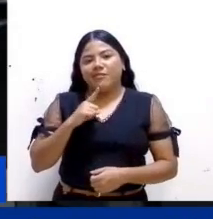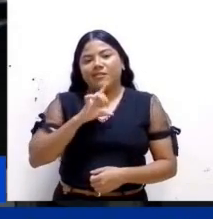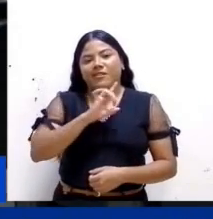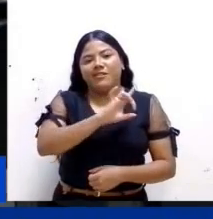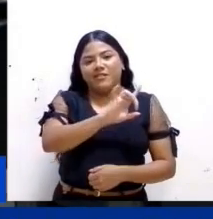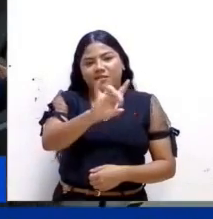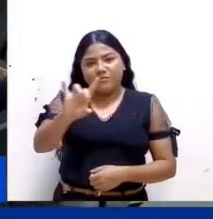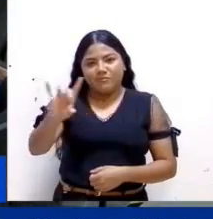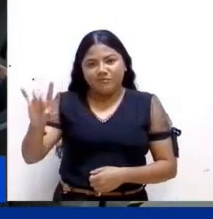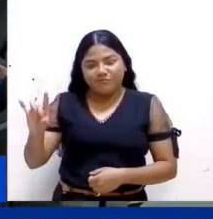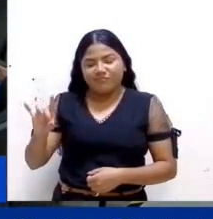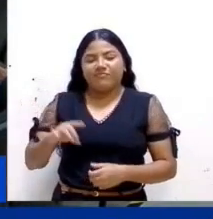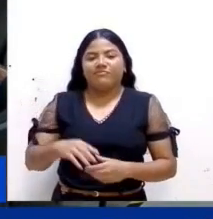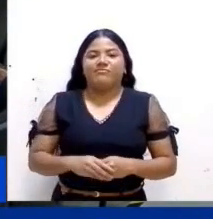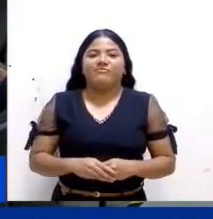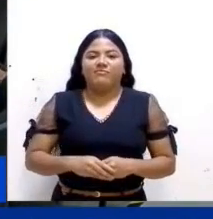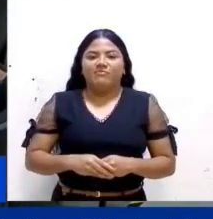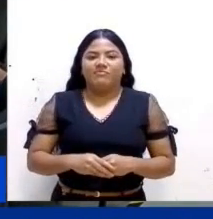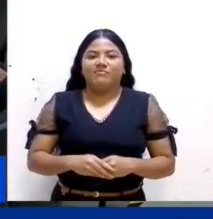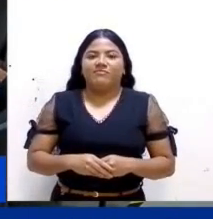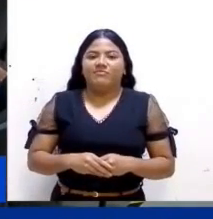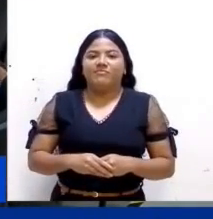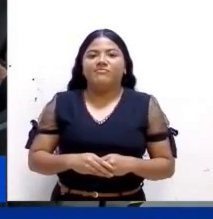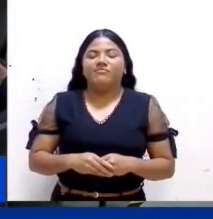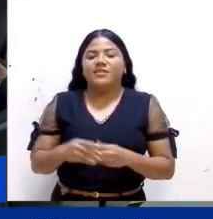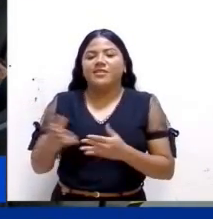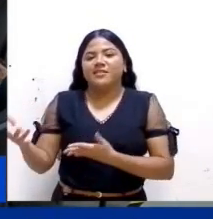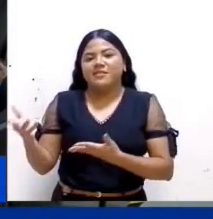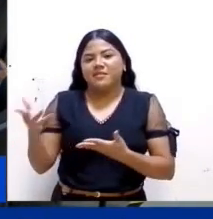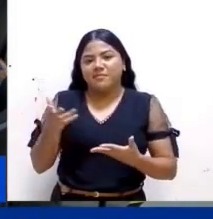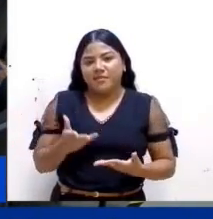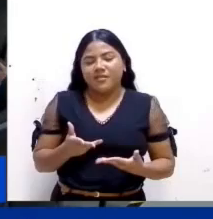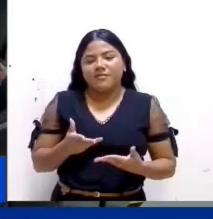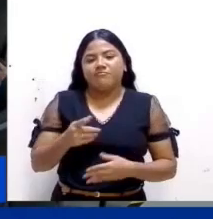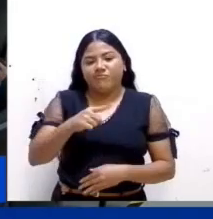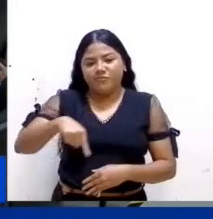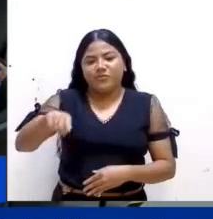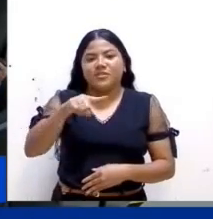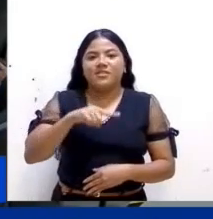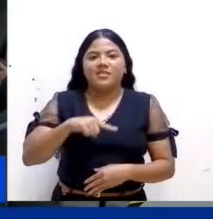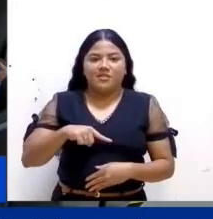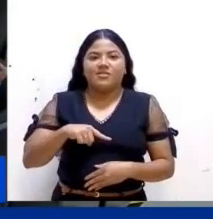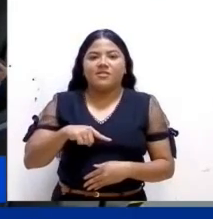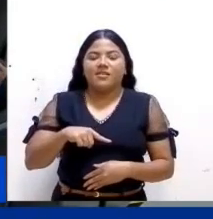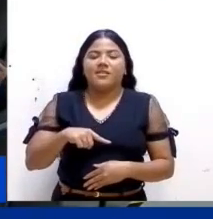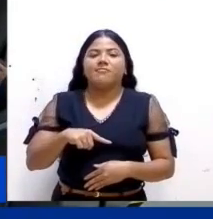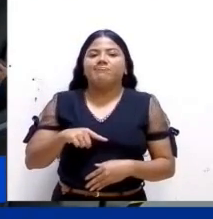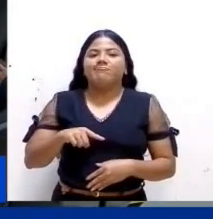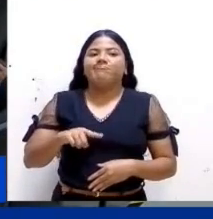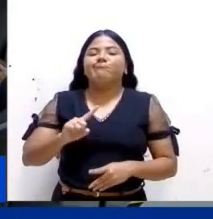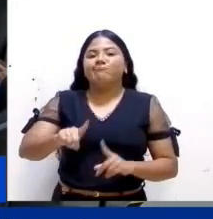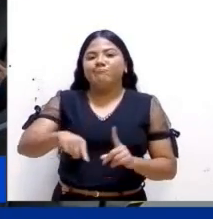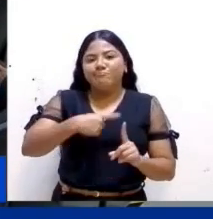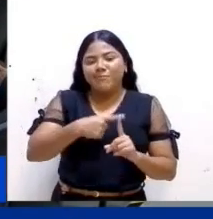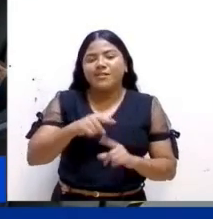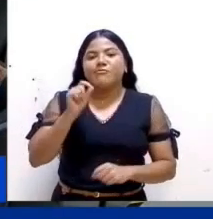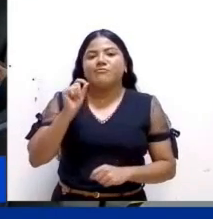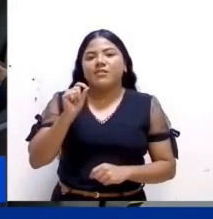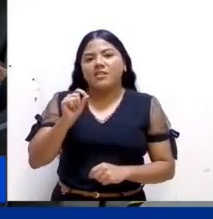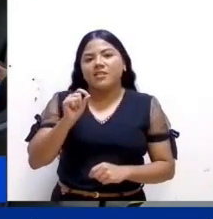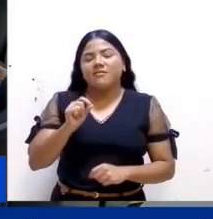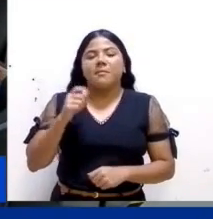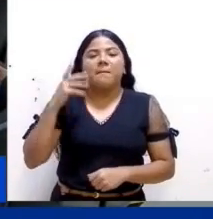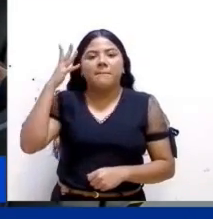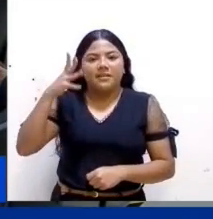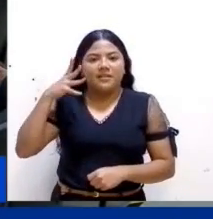palco, há auditório uma mesa é grande com quatro 5.206. cadeiras pretas. Na parede do fundo, há um slide de fundo Iniciar branco mais com o uma título ação do Direitos de Família. Estagiário. O